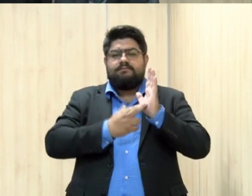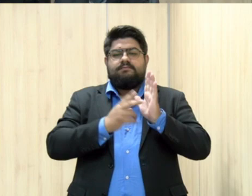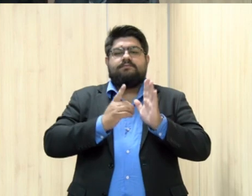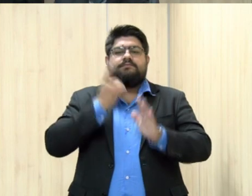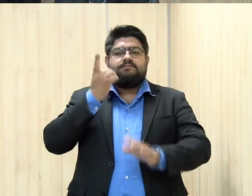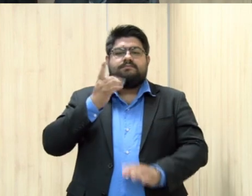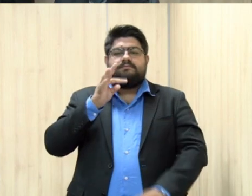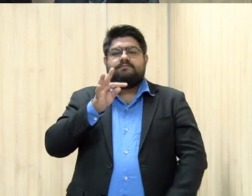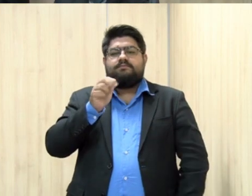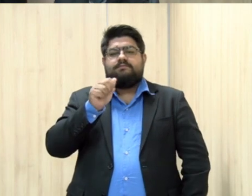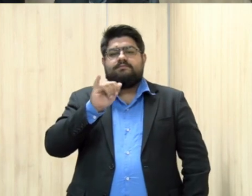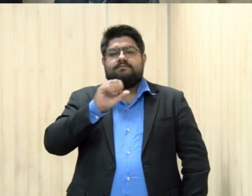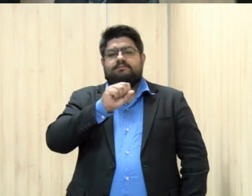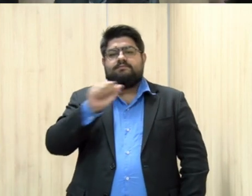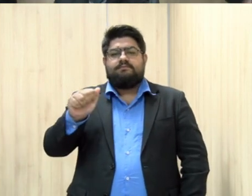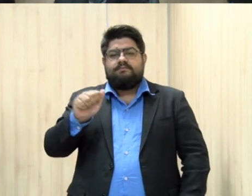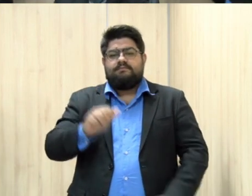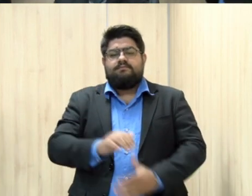deputada Thaíssa